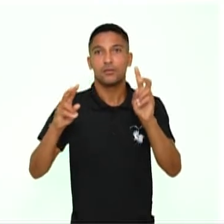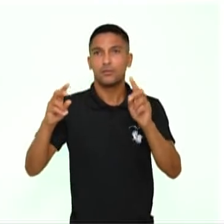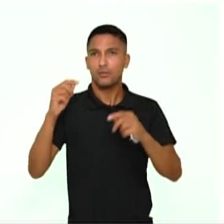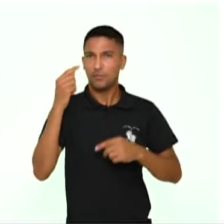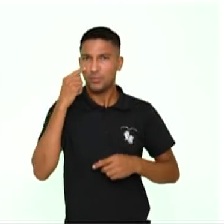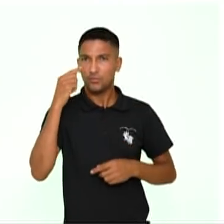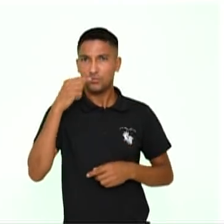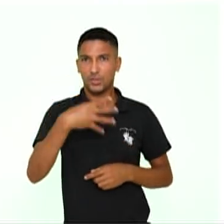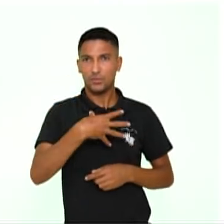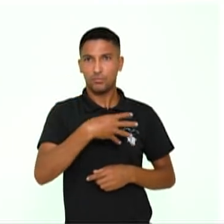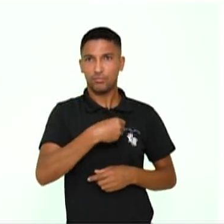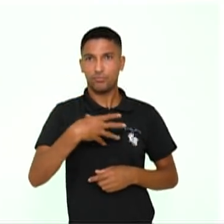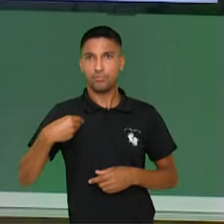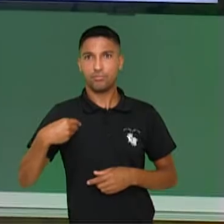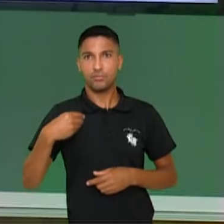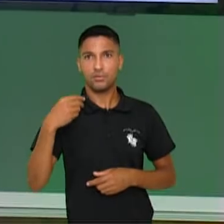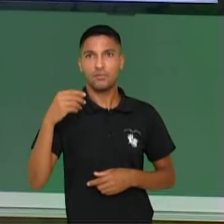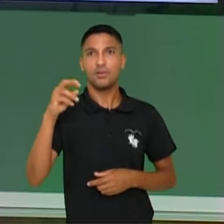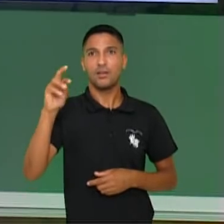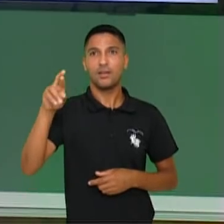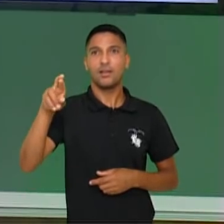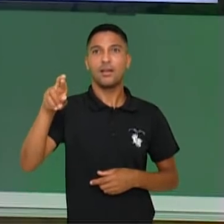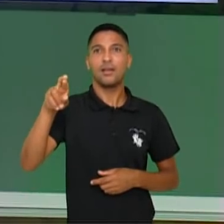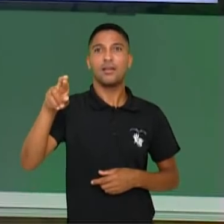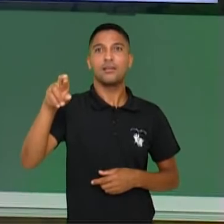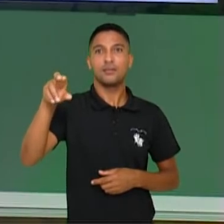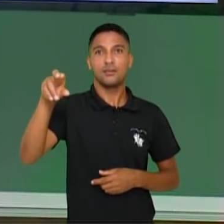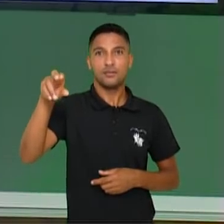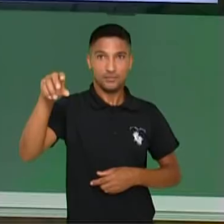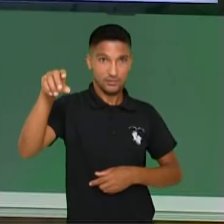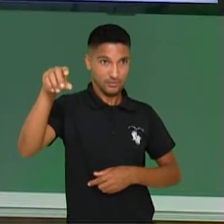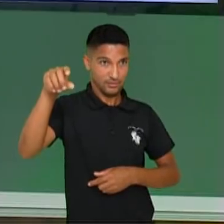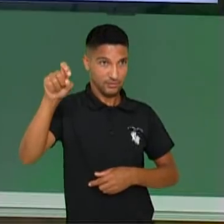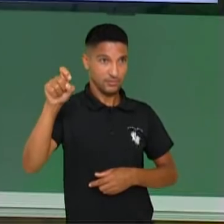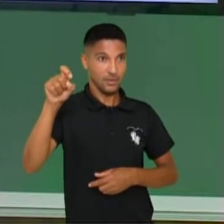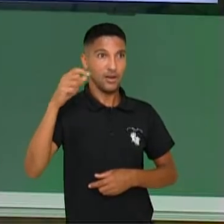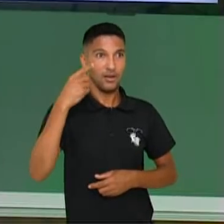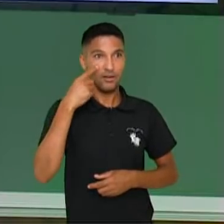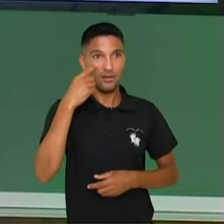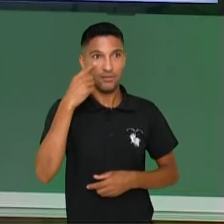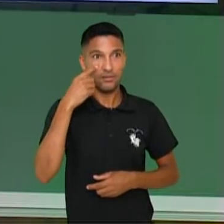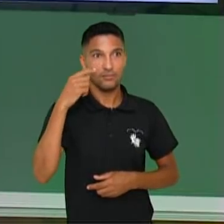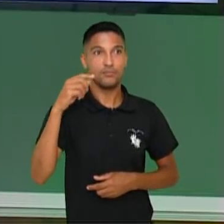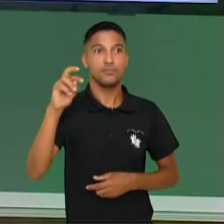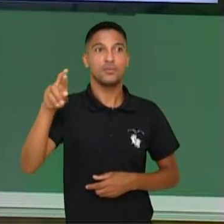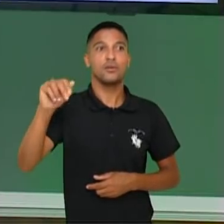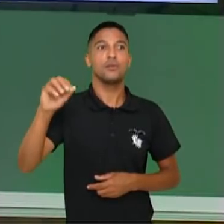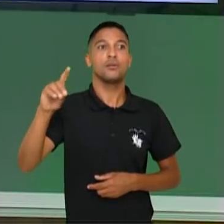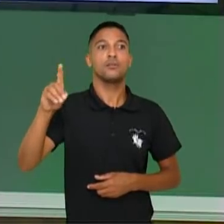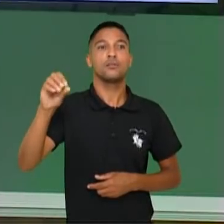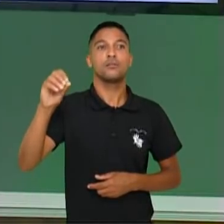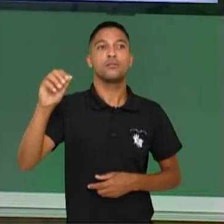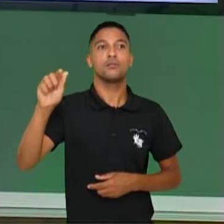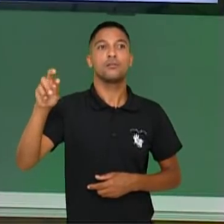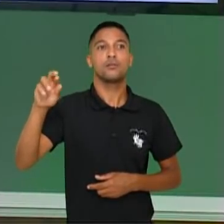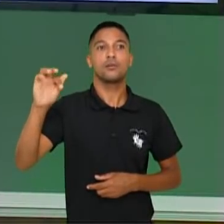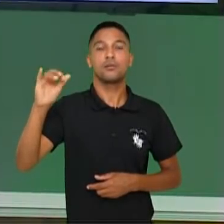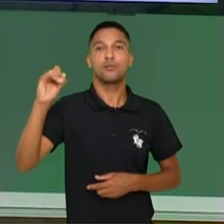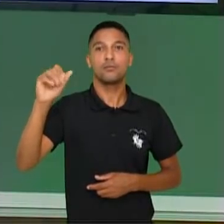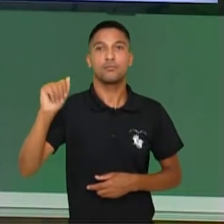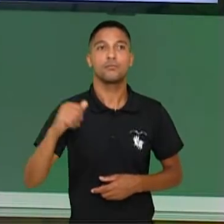Radiografia. Tem a ver com a aula passada, né, Fabiana? Você falou um pouco sobre os raios-x. Falei mesmo? Bom,